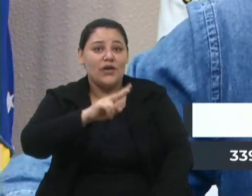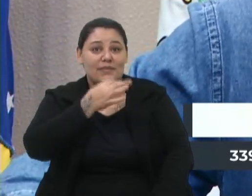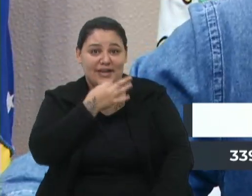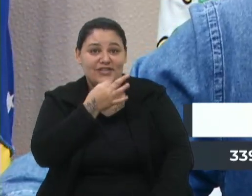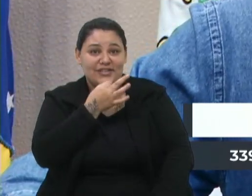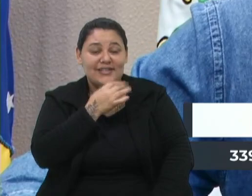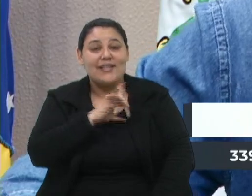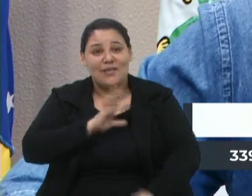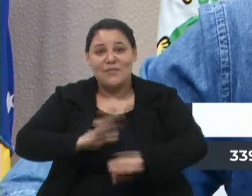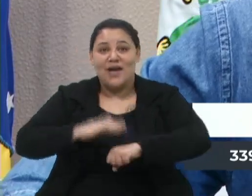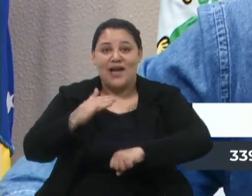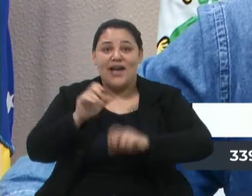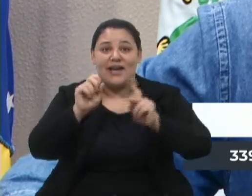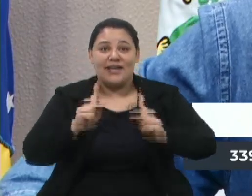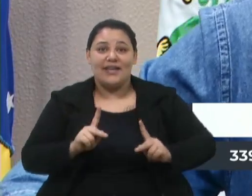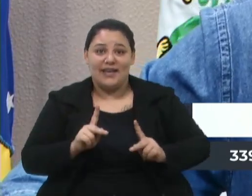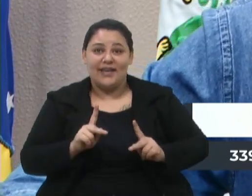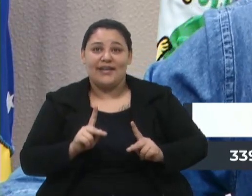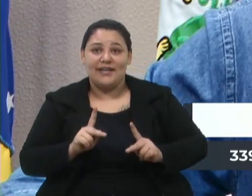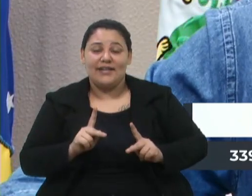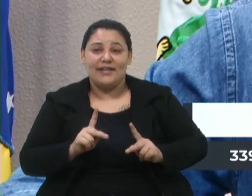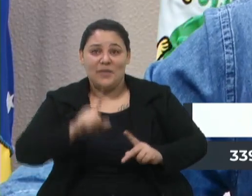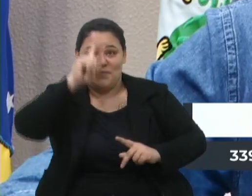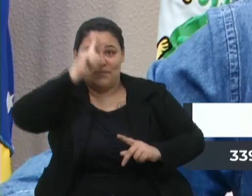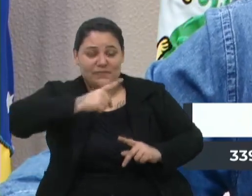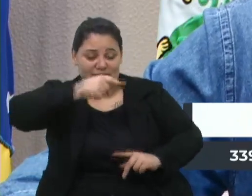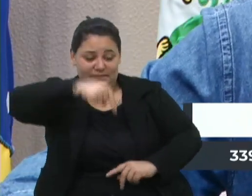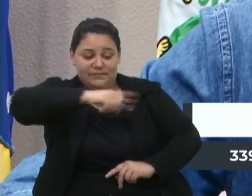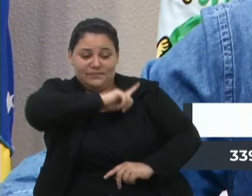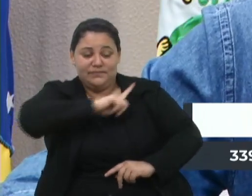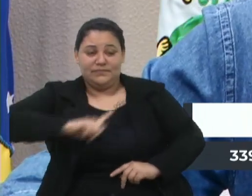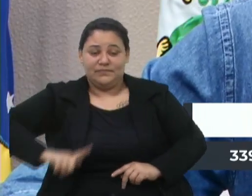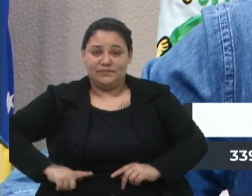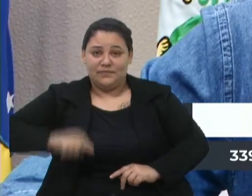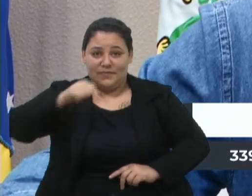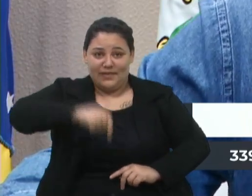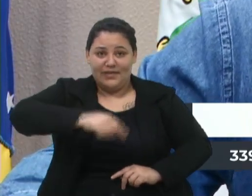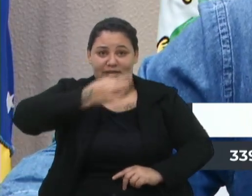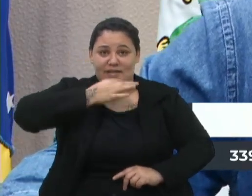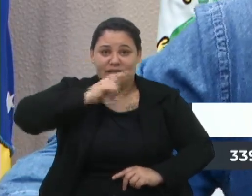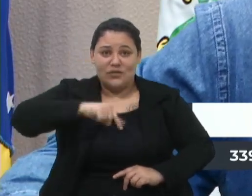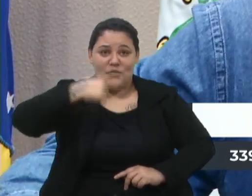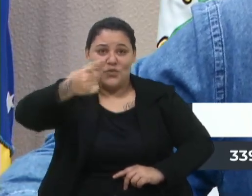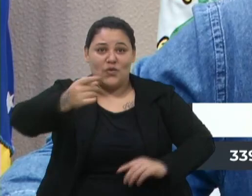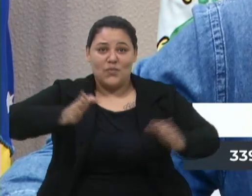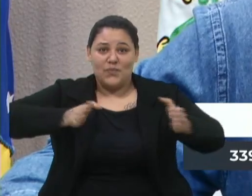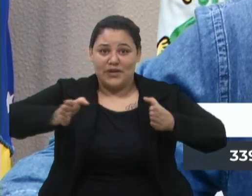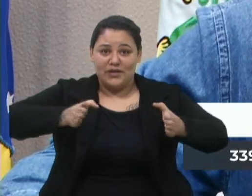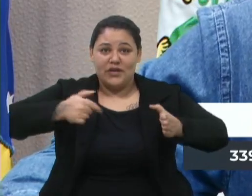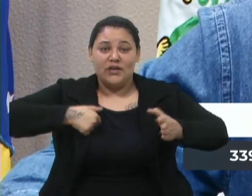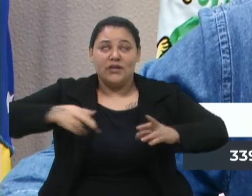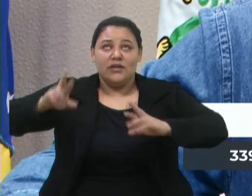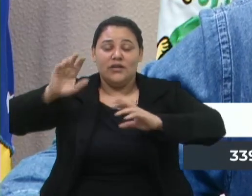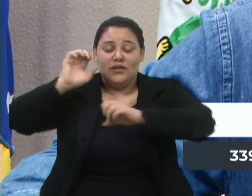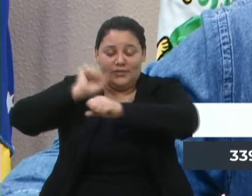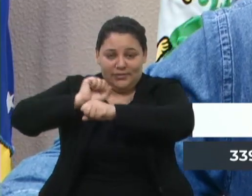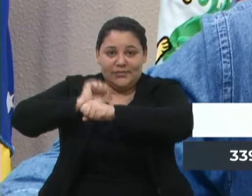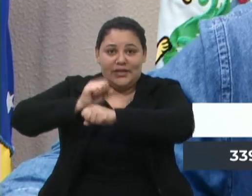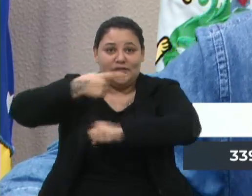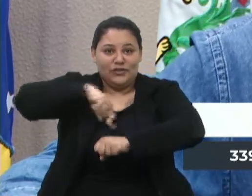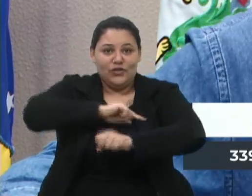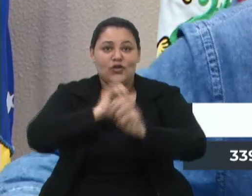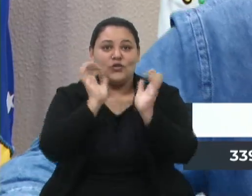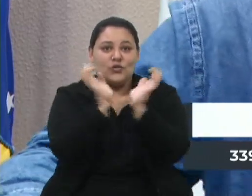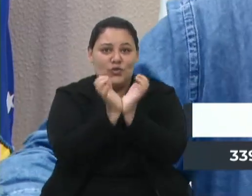mais quem for governar a cidade no próximo período e eu espero que seja da nossa frente Ampla